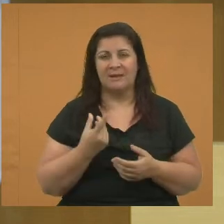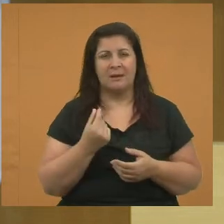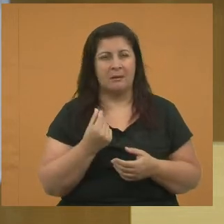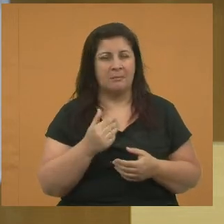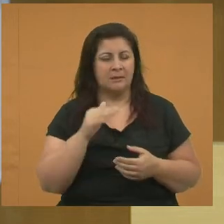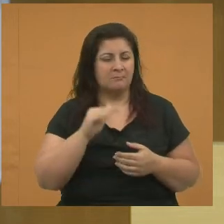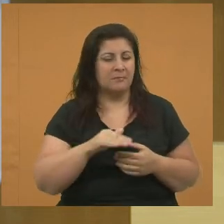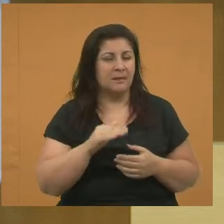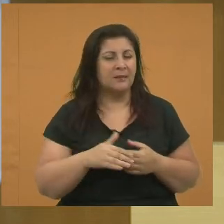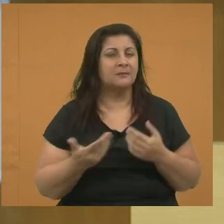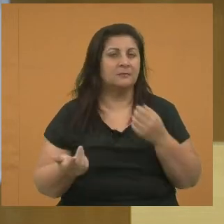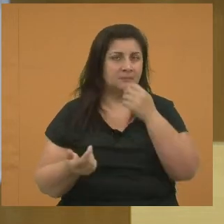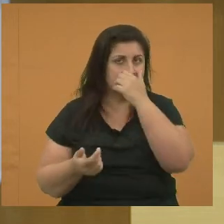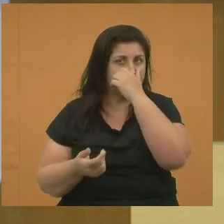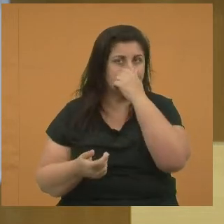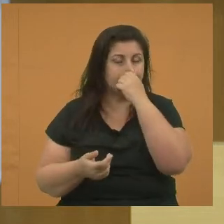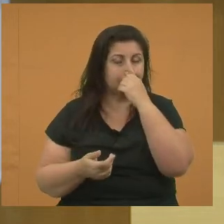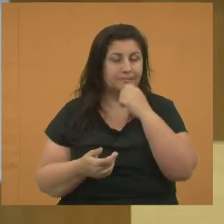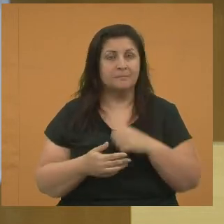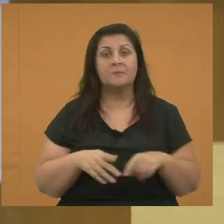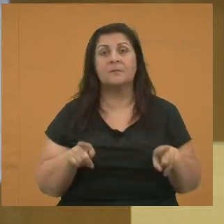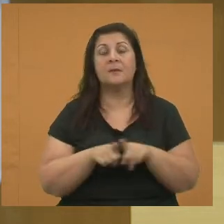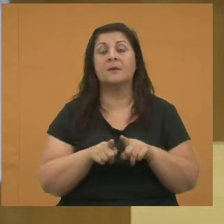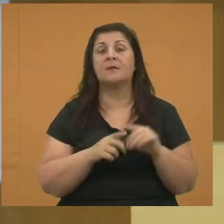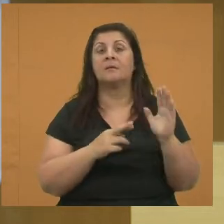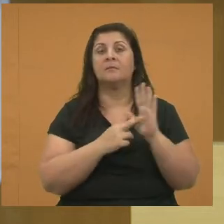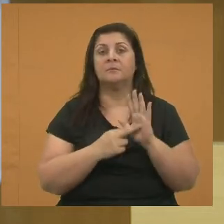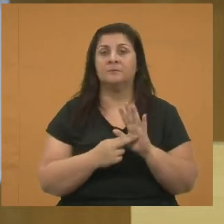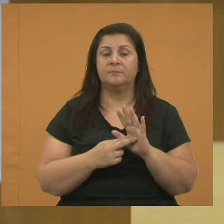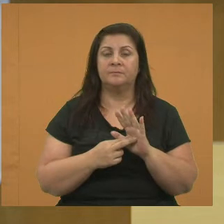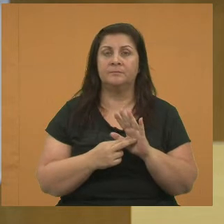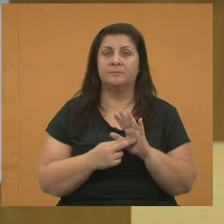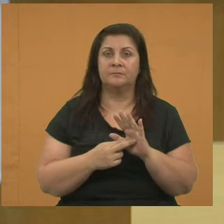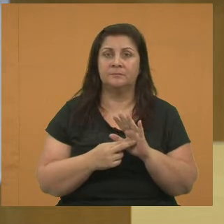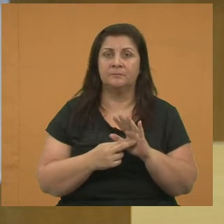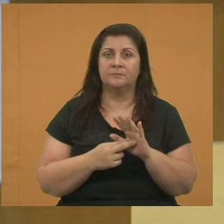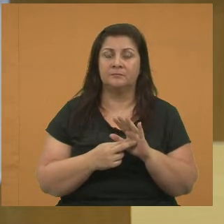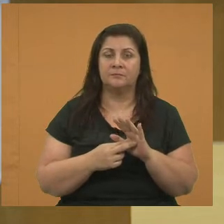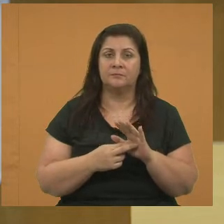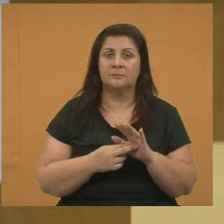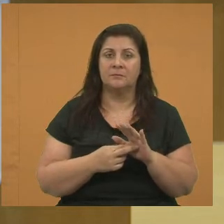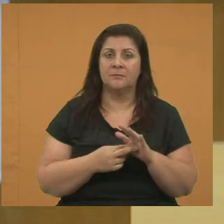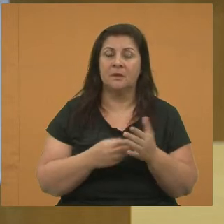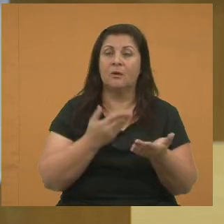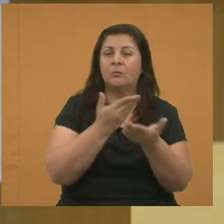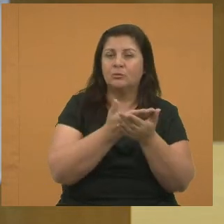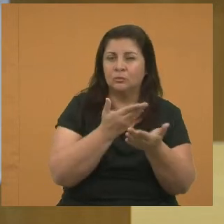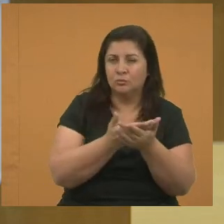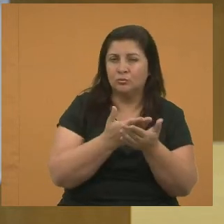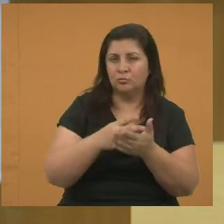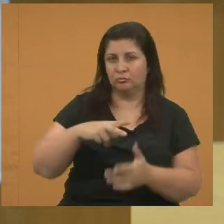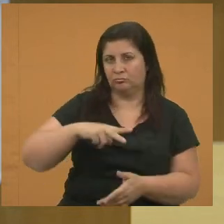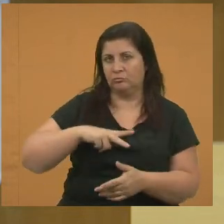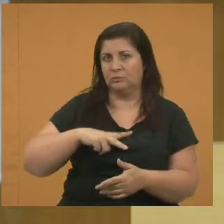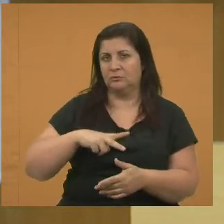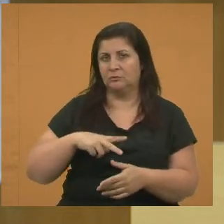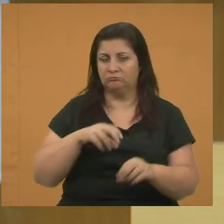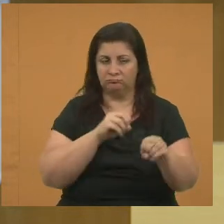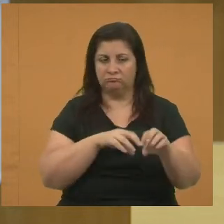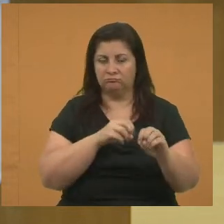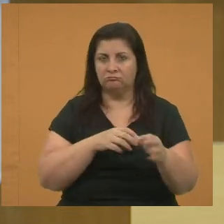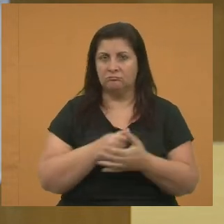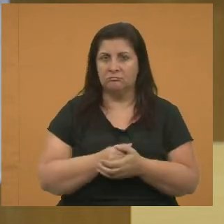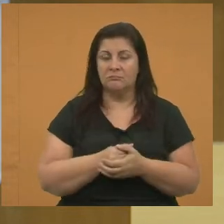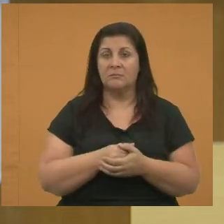preços, várias concorrência. E também aqui representando o ensino particular do nosso município, a